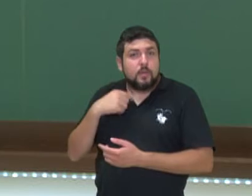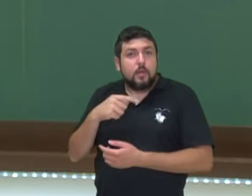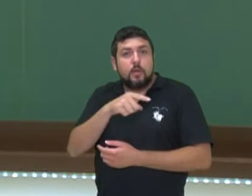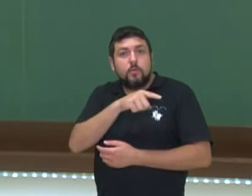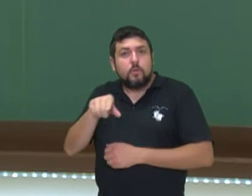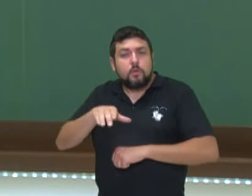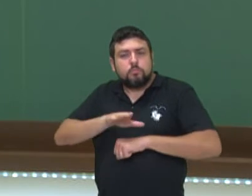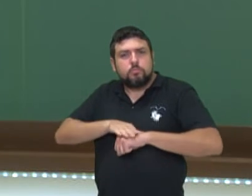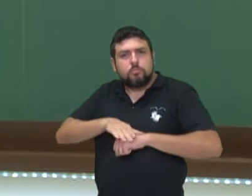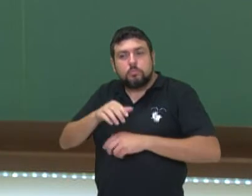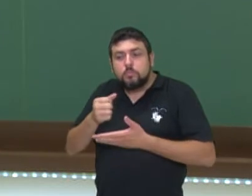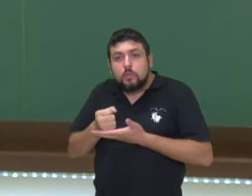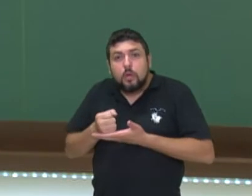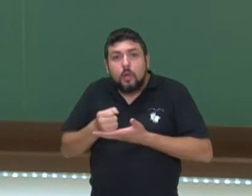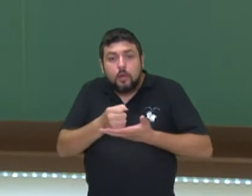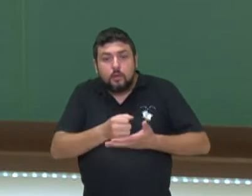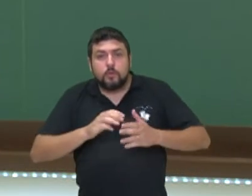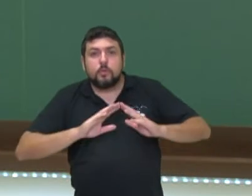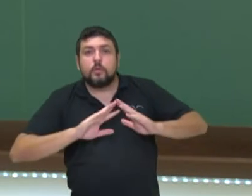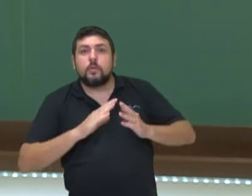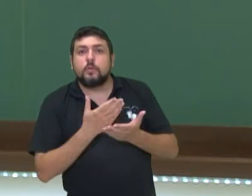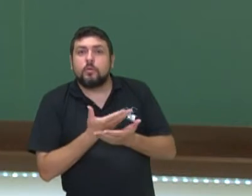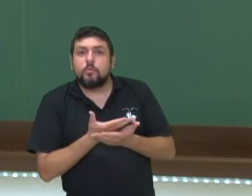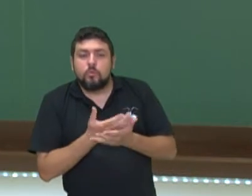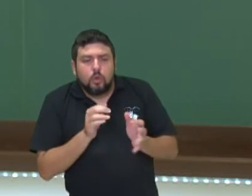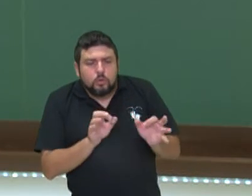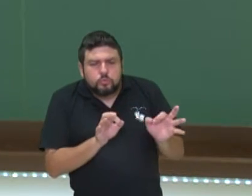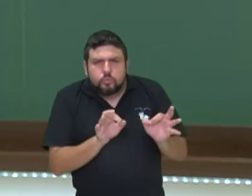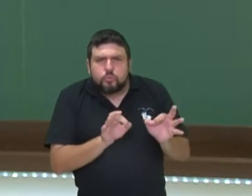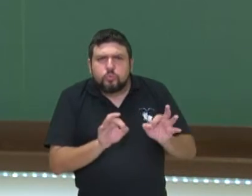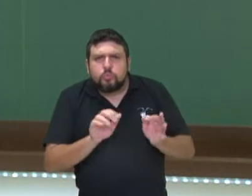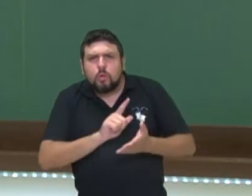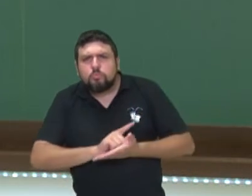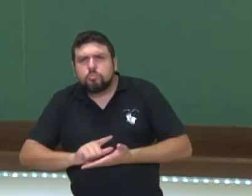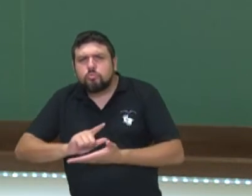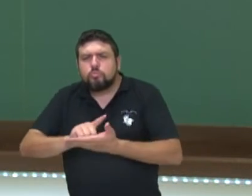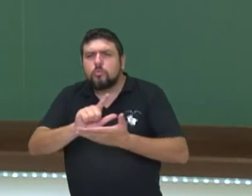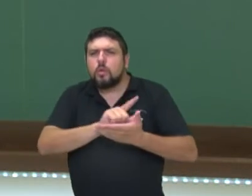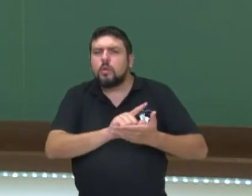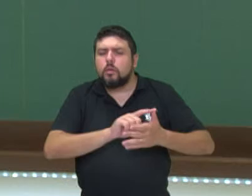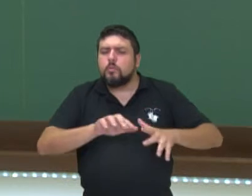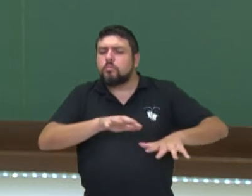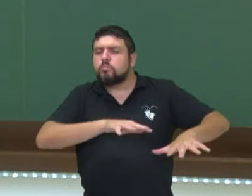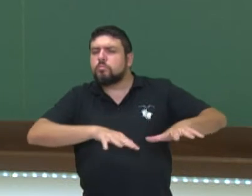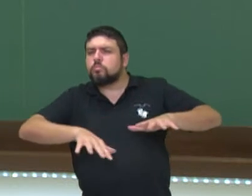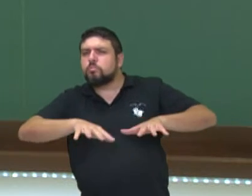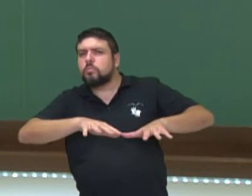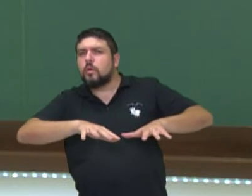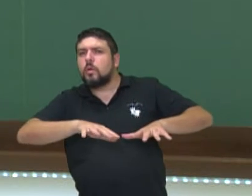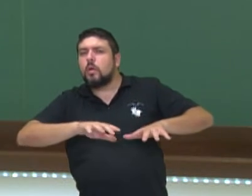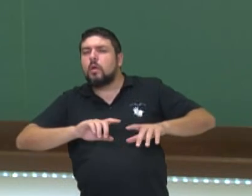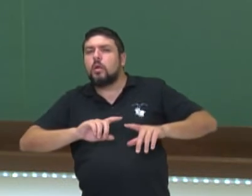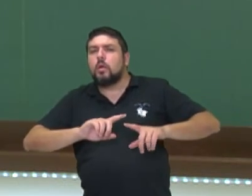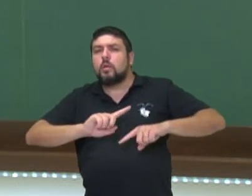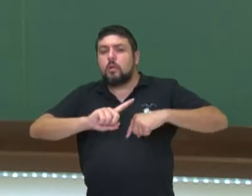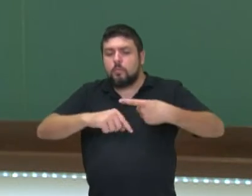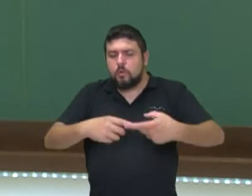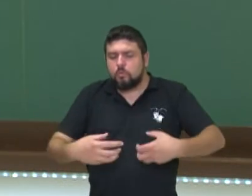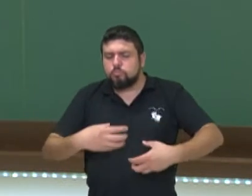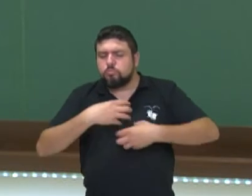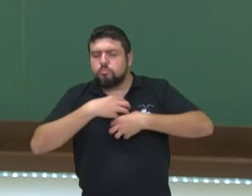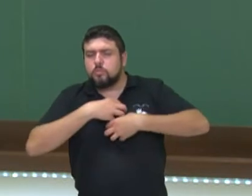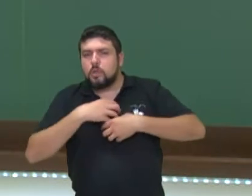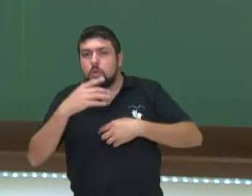vocês, colaborar na organização, na limpeza da escola, quais são, então, as consequências disso para vocês, para